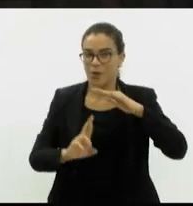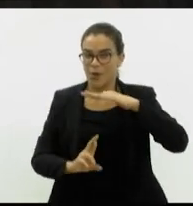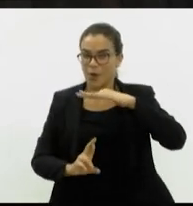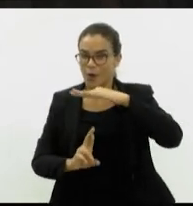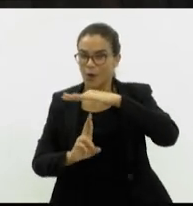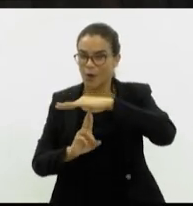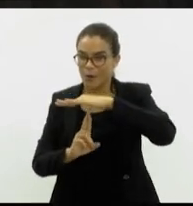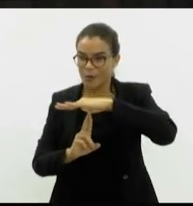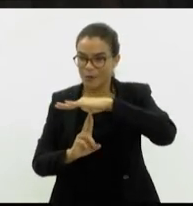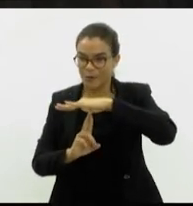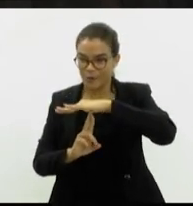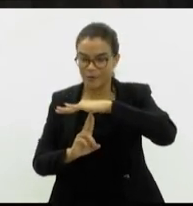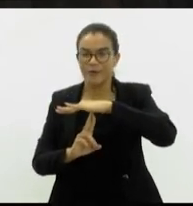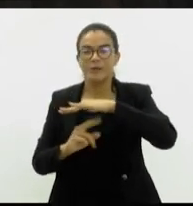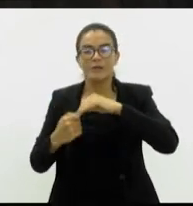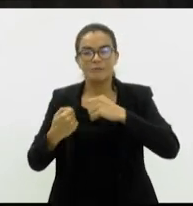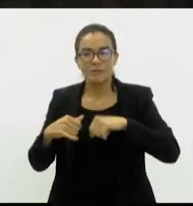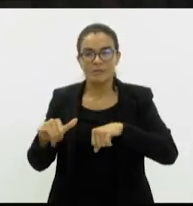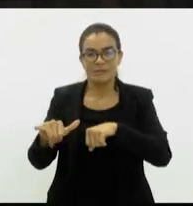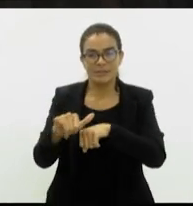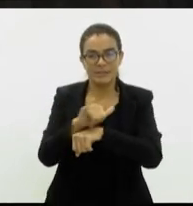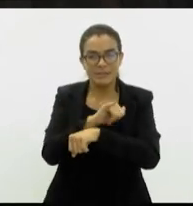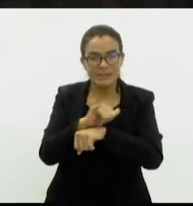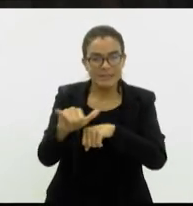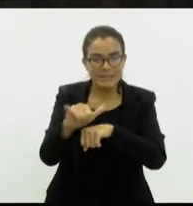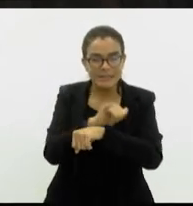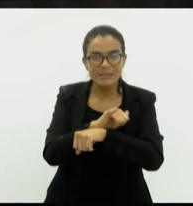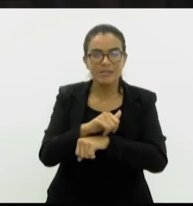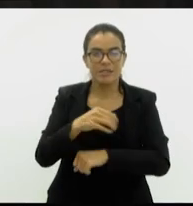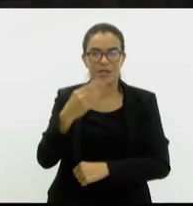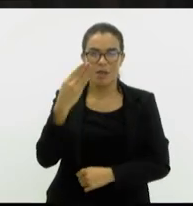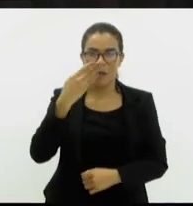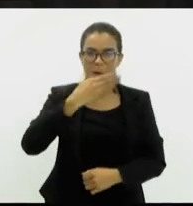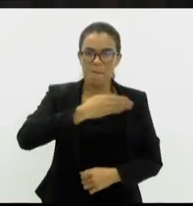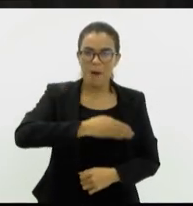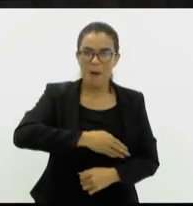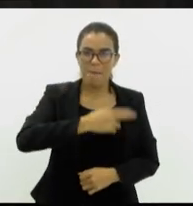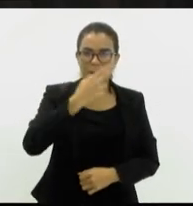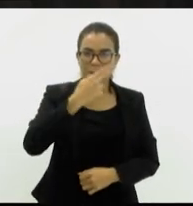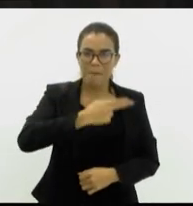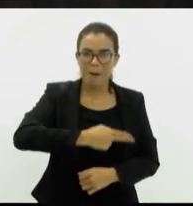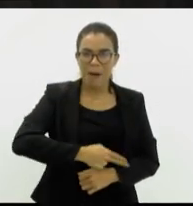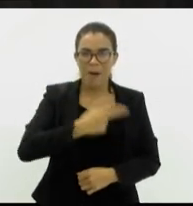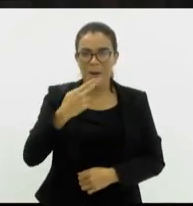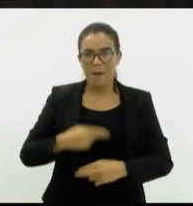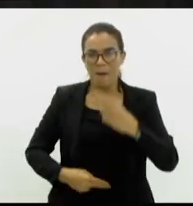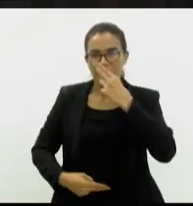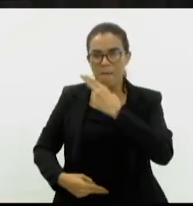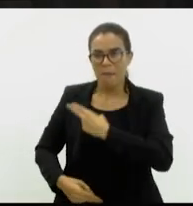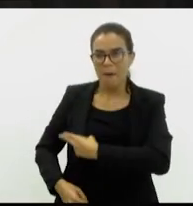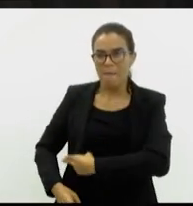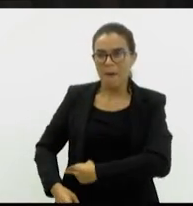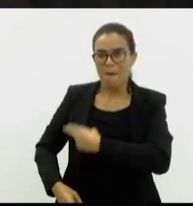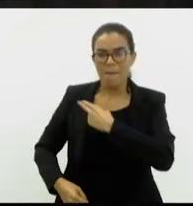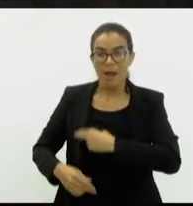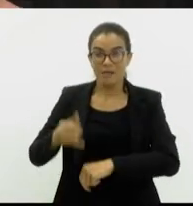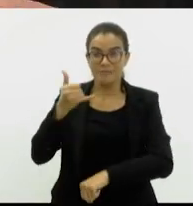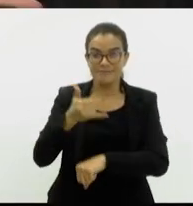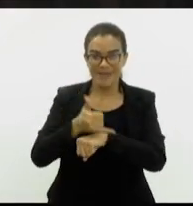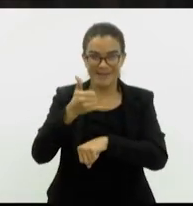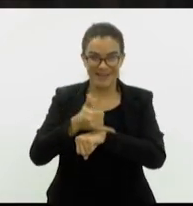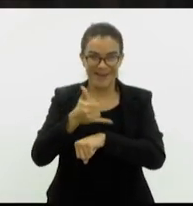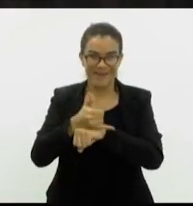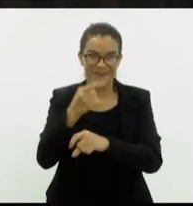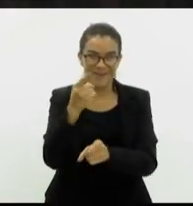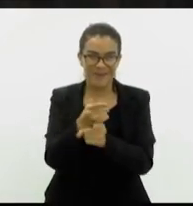ter equipamentos de detectação de metais para evitar que